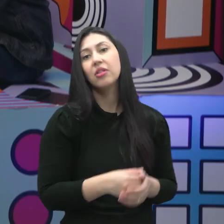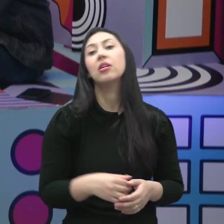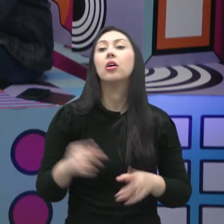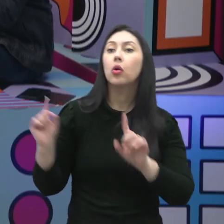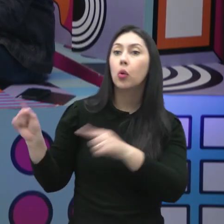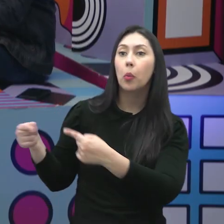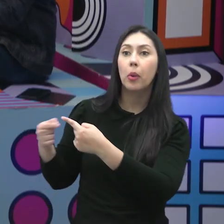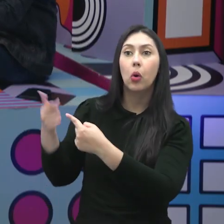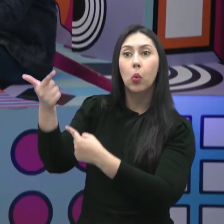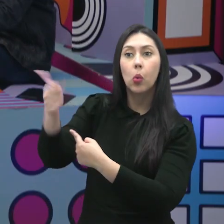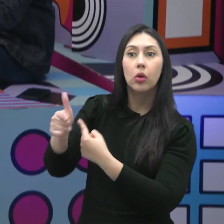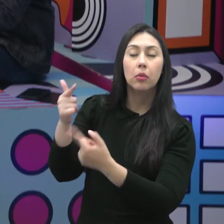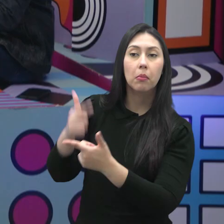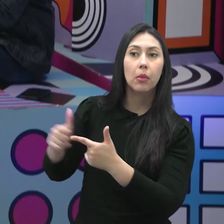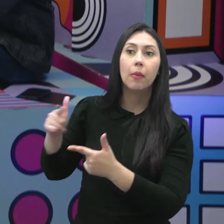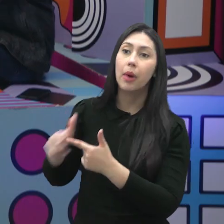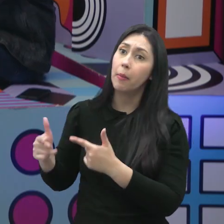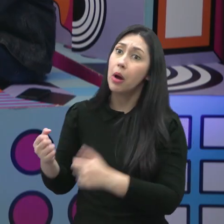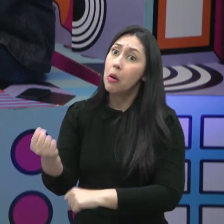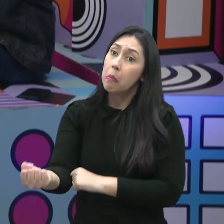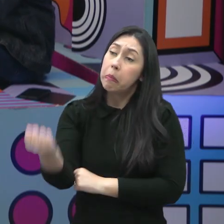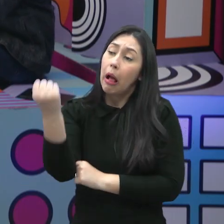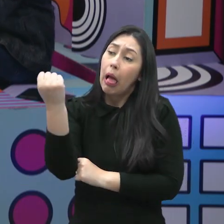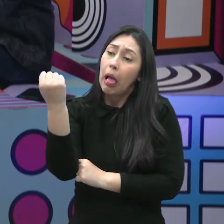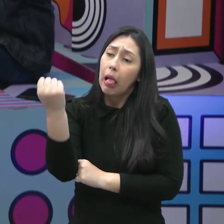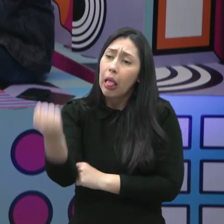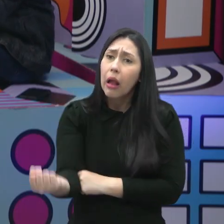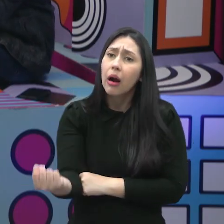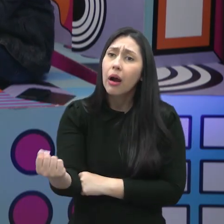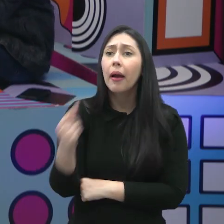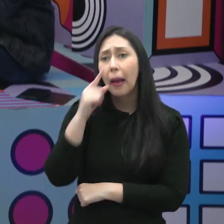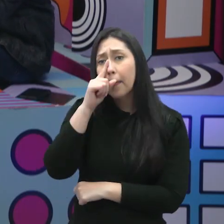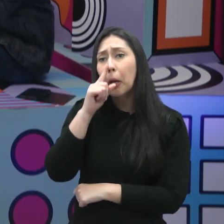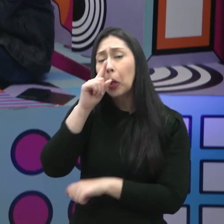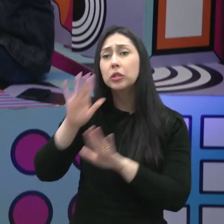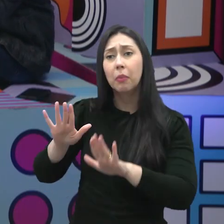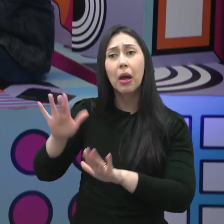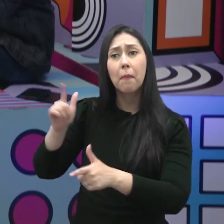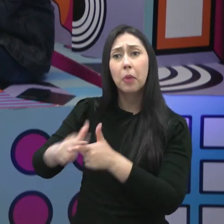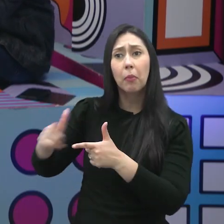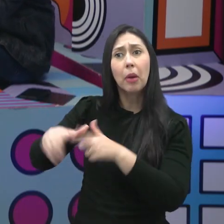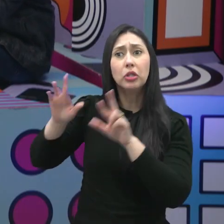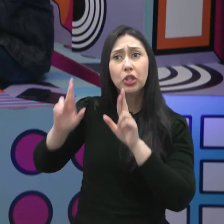atrelado a alguma outra questão. A impotência pode acontecer, mas não é por causa da vasectomia, sim por algum outro